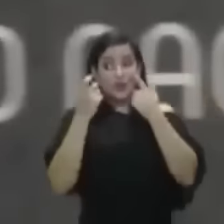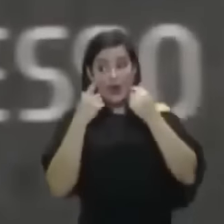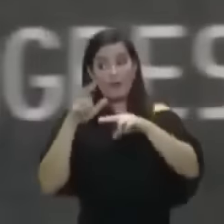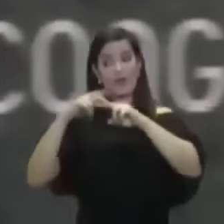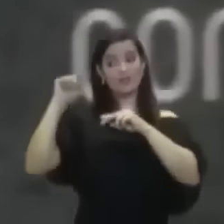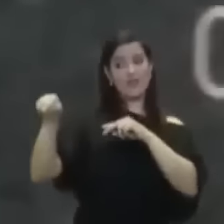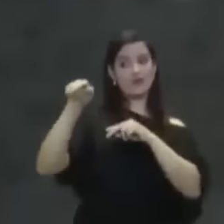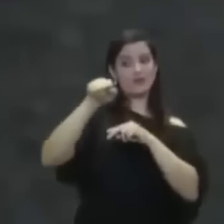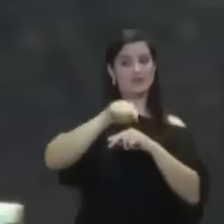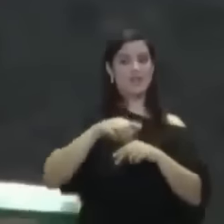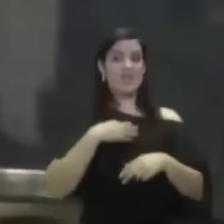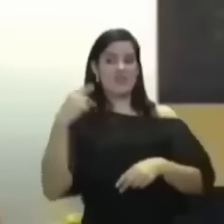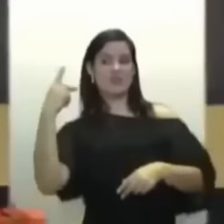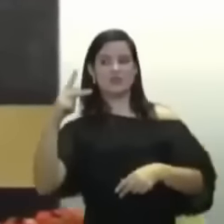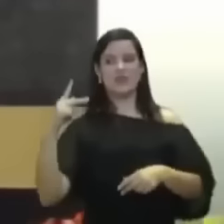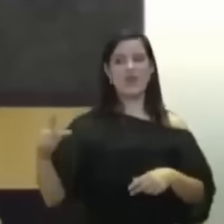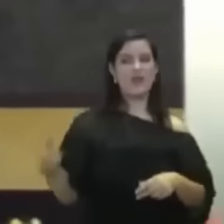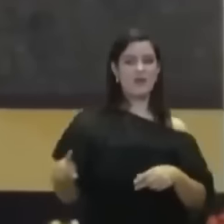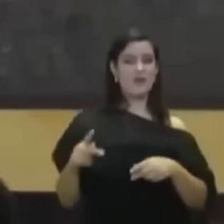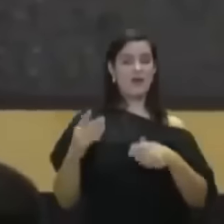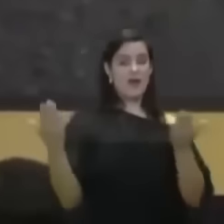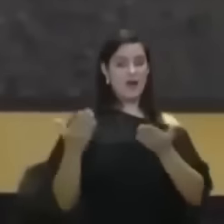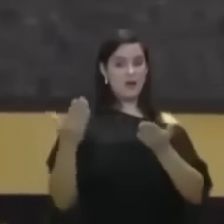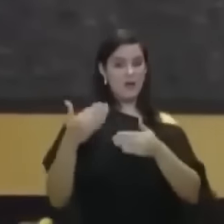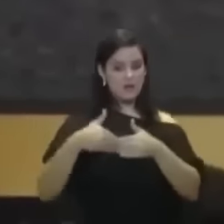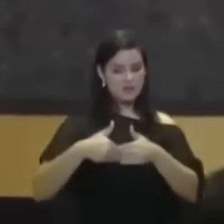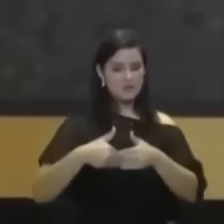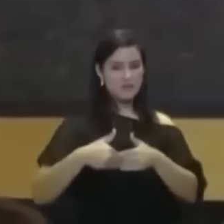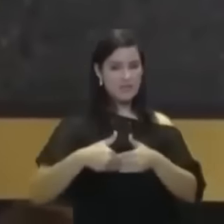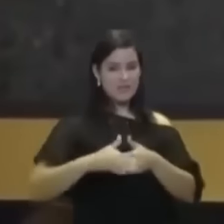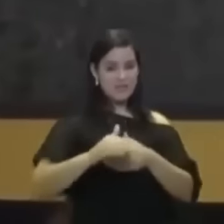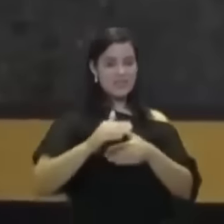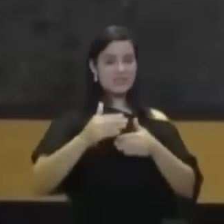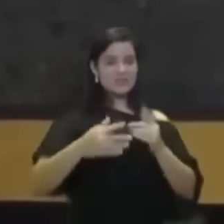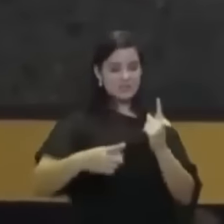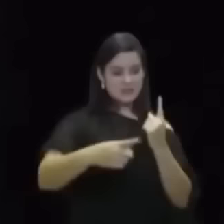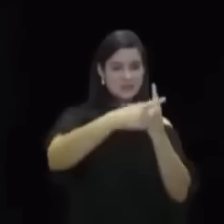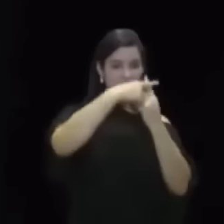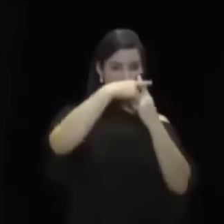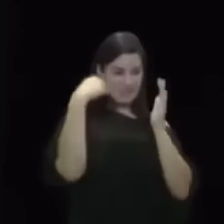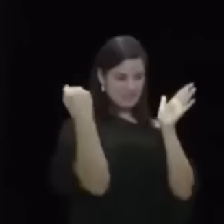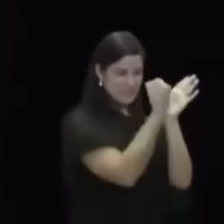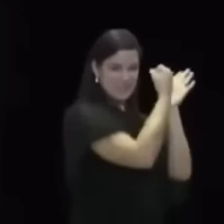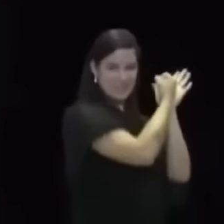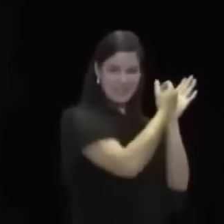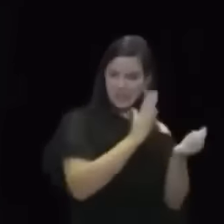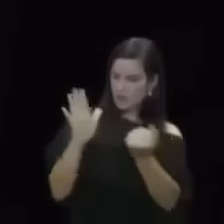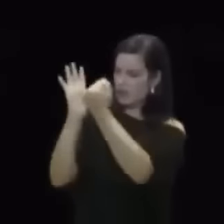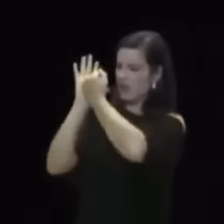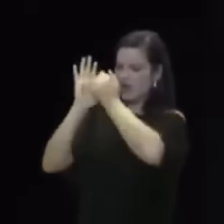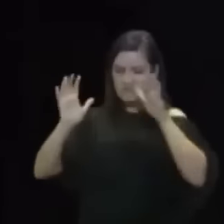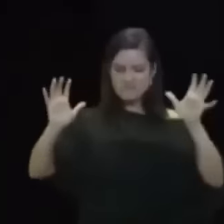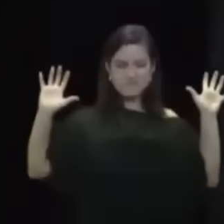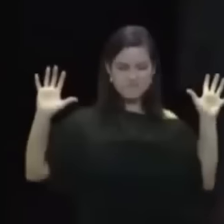vós mesmas e por vossos filhos. A partir daqui ele é pregado naquela cruz e transforma aquele patíbulo de dor